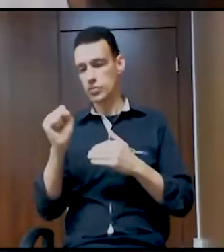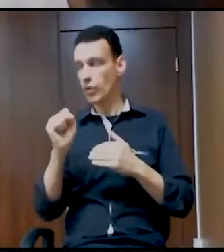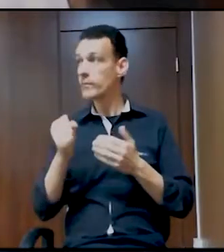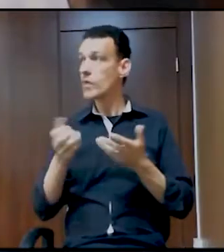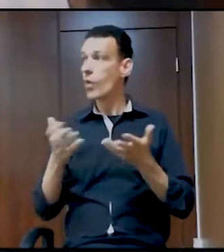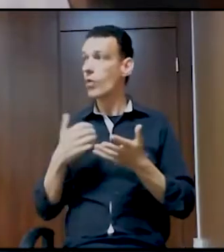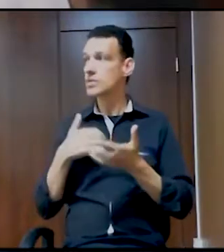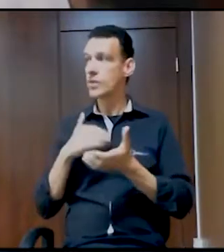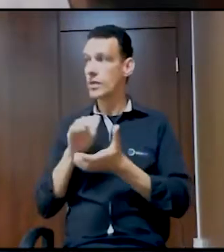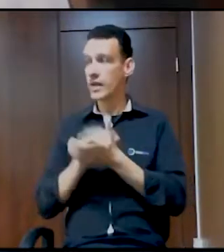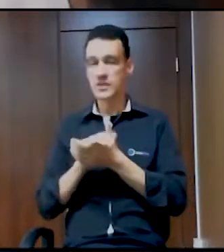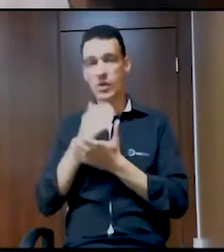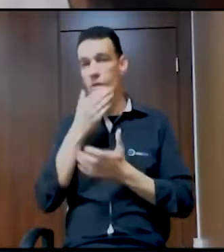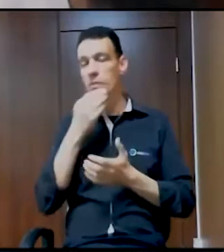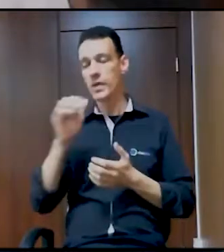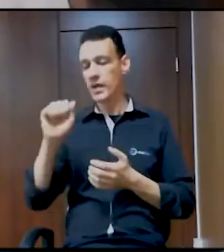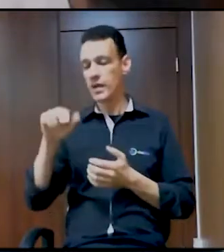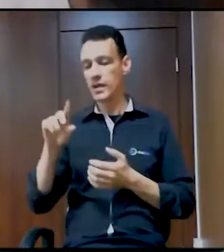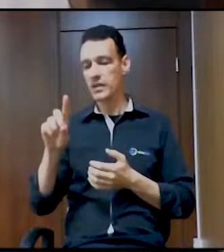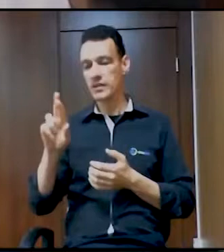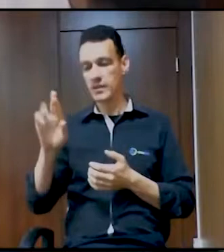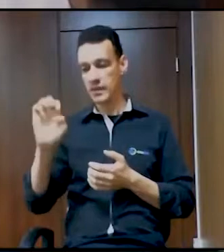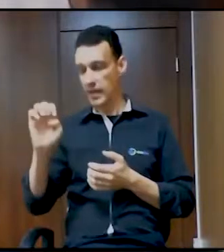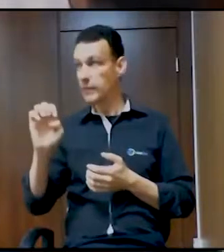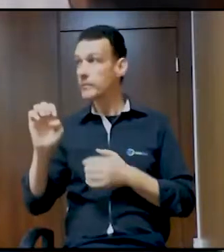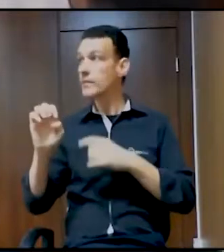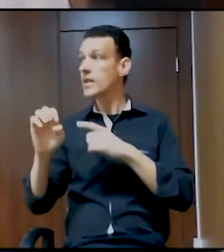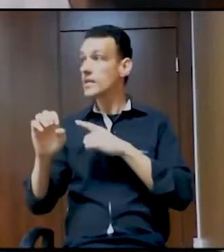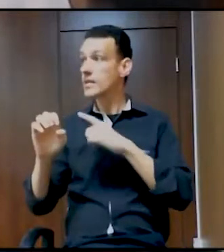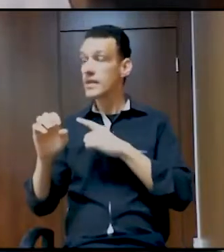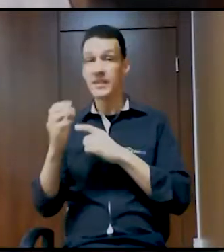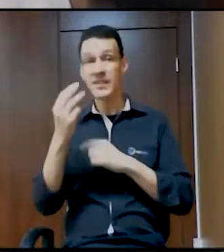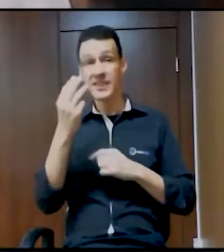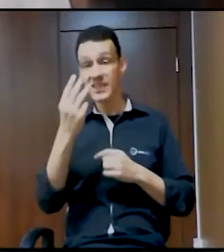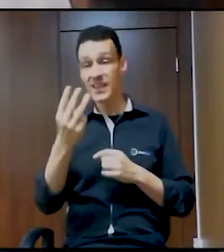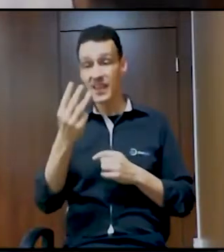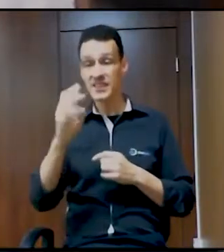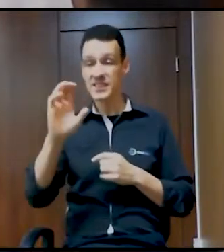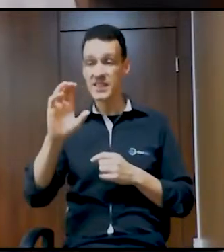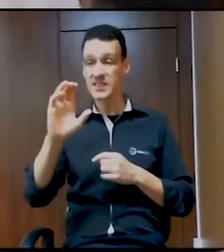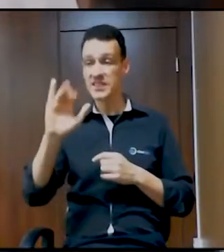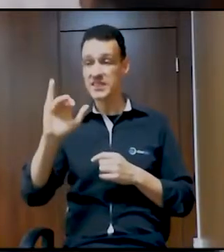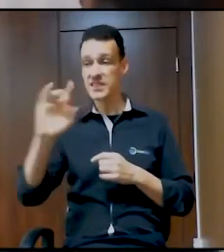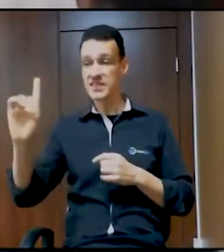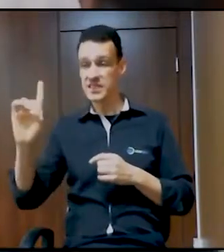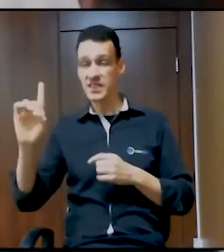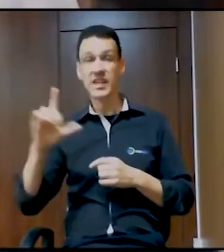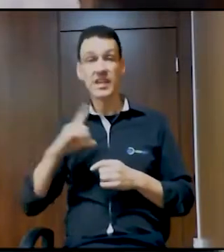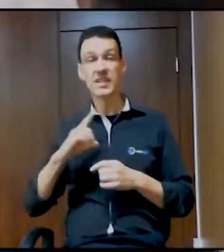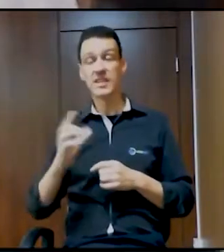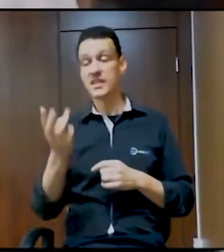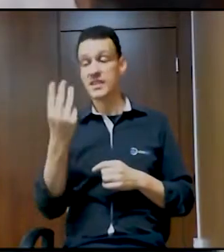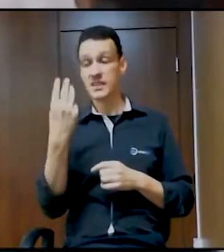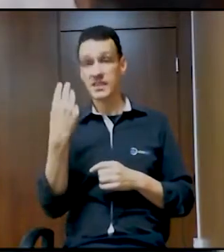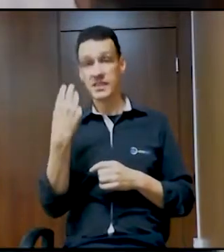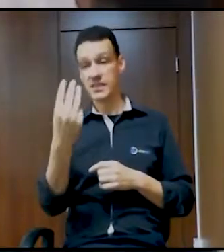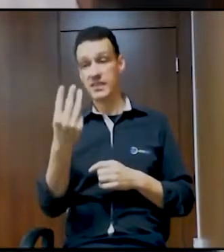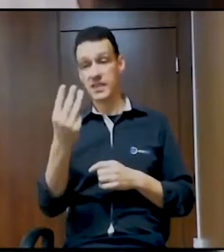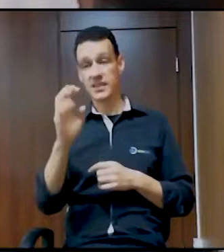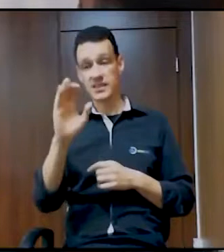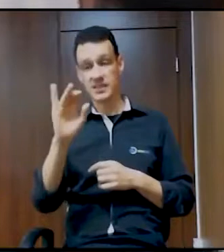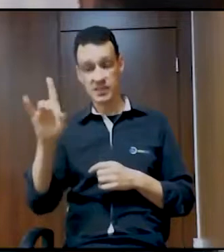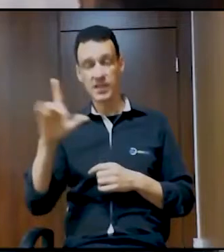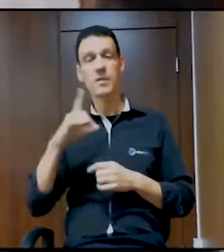casada com o André tem 3 CID, tá ali na minha bolsa. Não falou aqui de CID, de numeração? Meu marido é